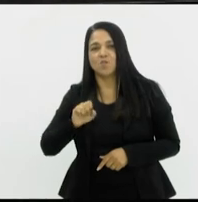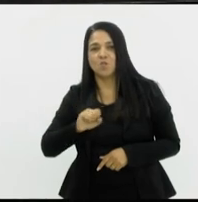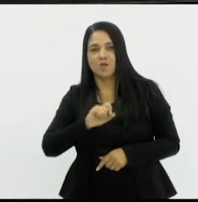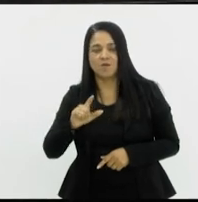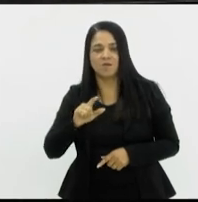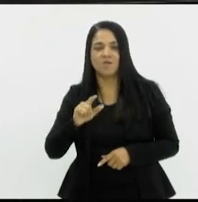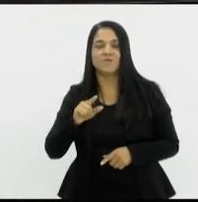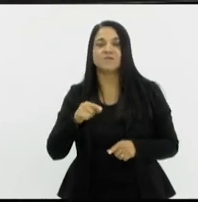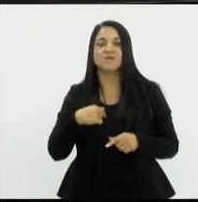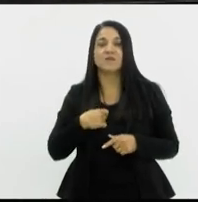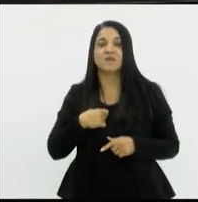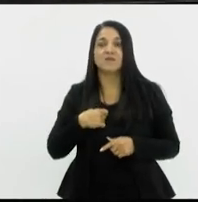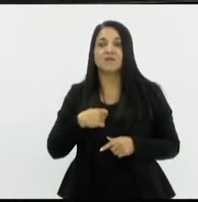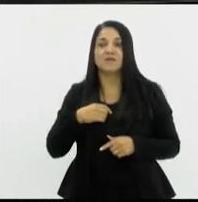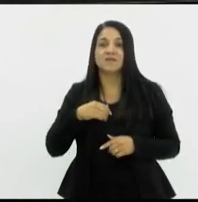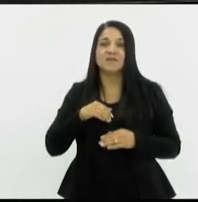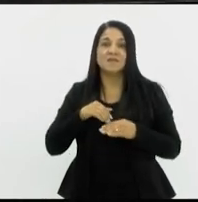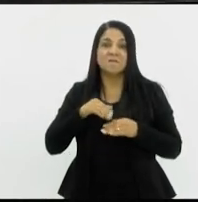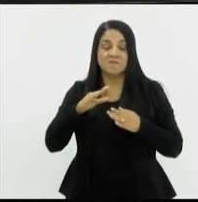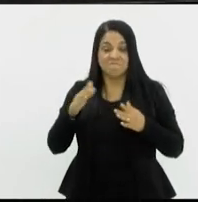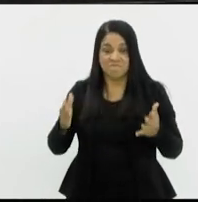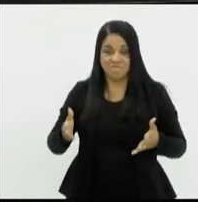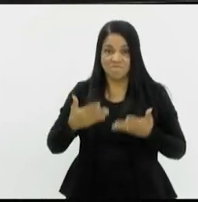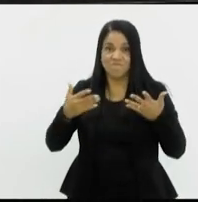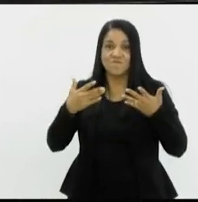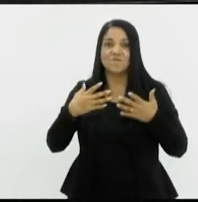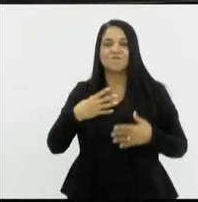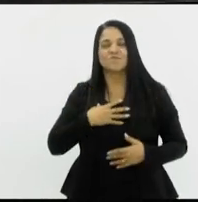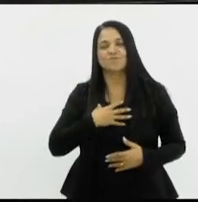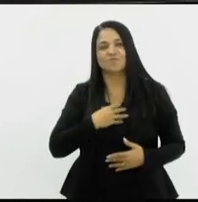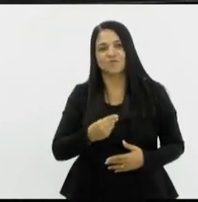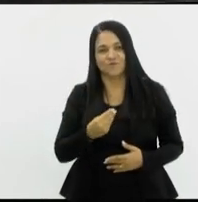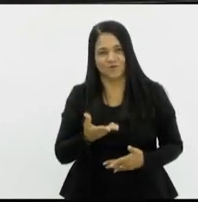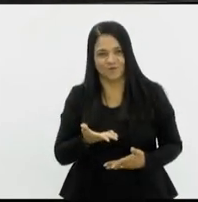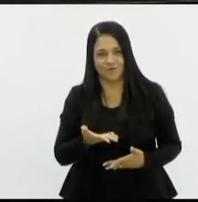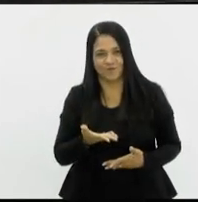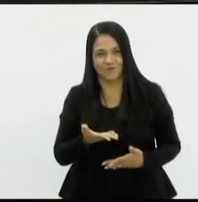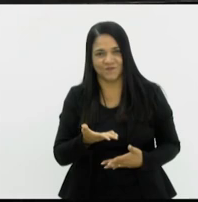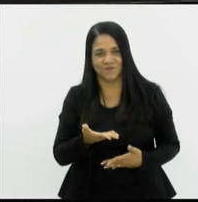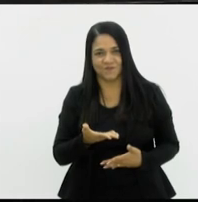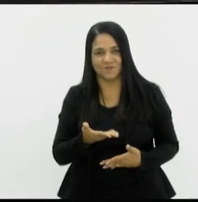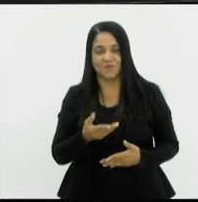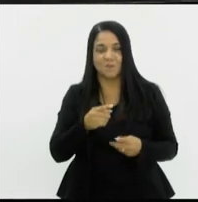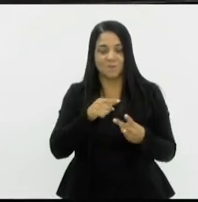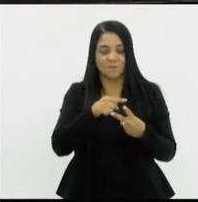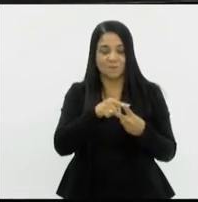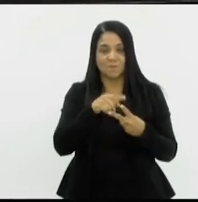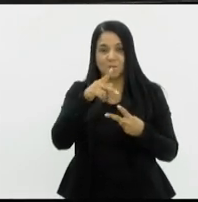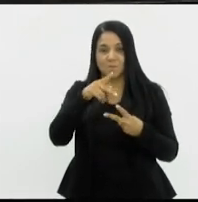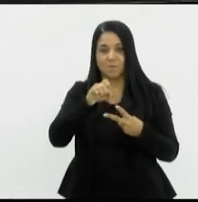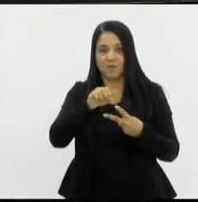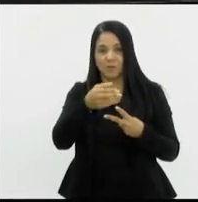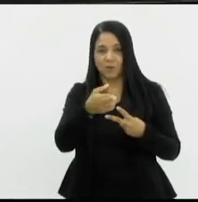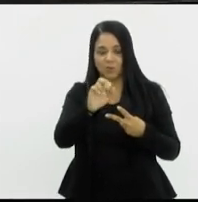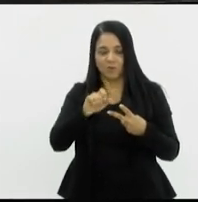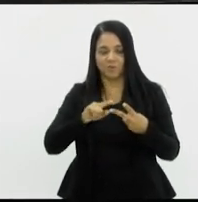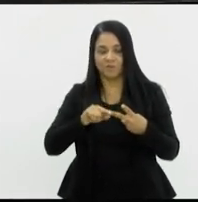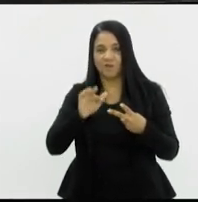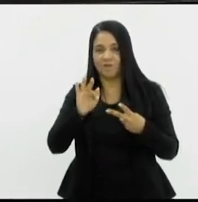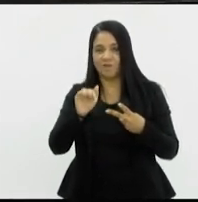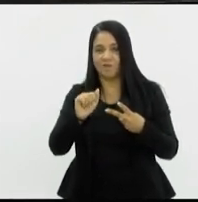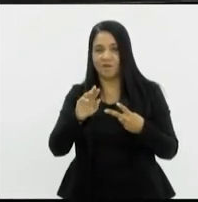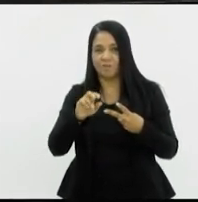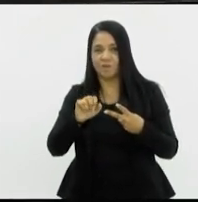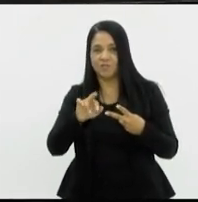minha maior fonte de motivação, meus filhos, que aqui estão, Pedro e Fabrício. Amo